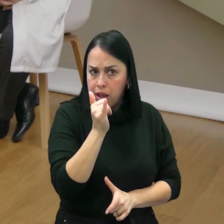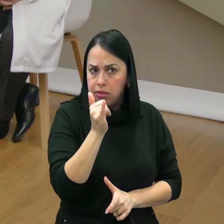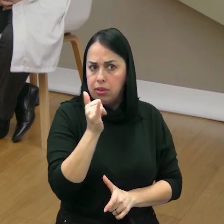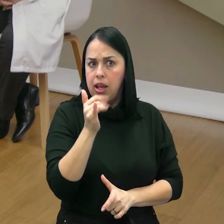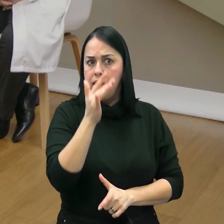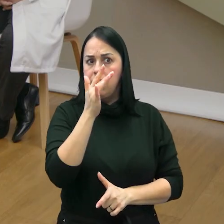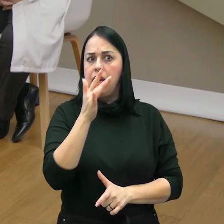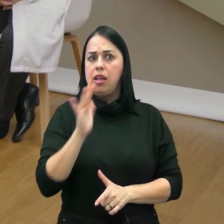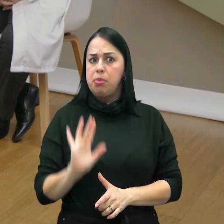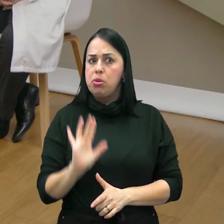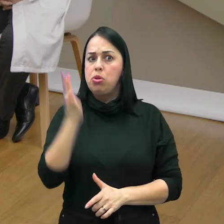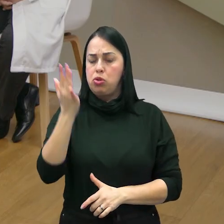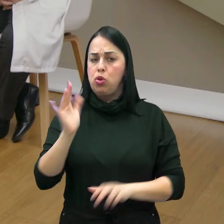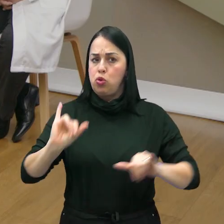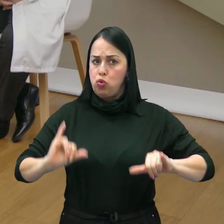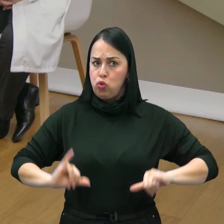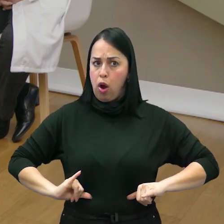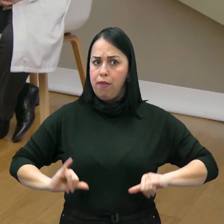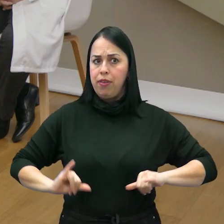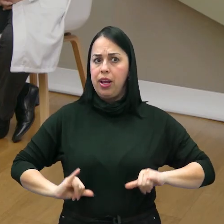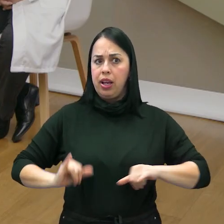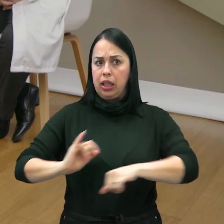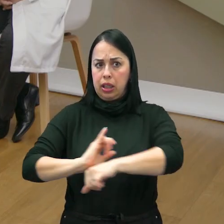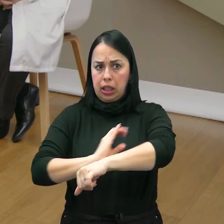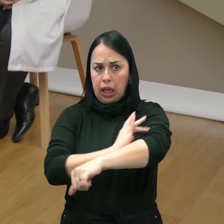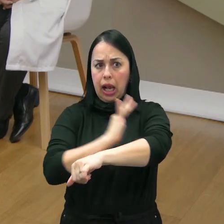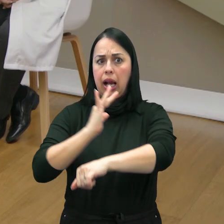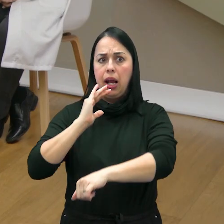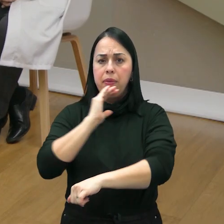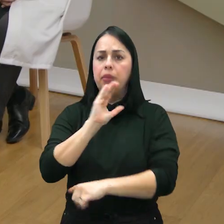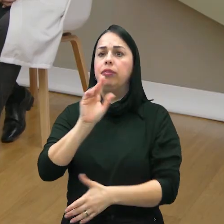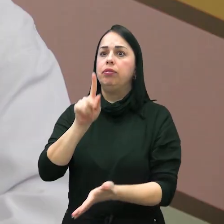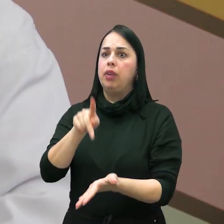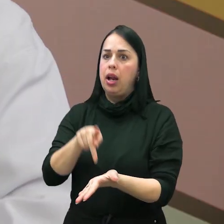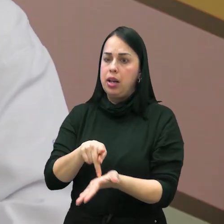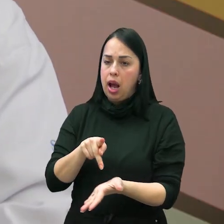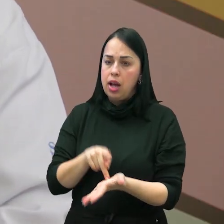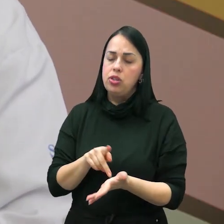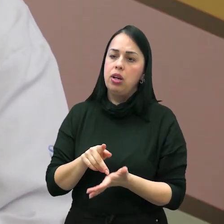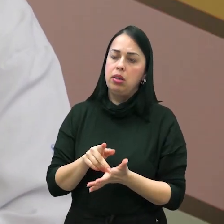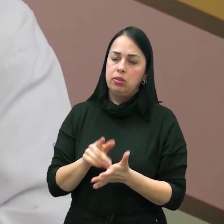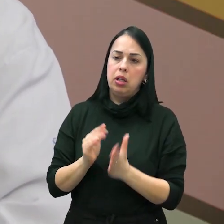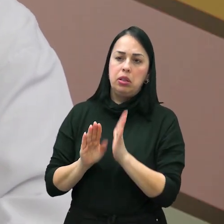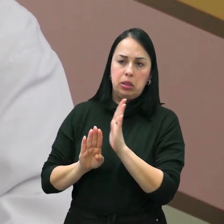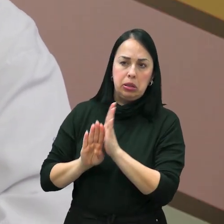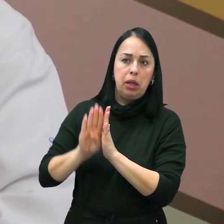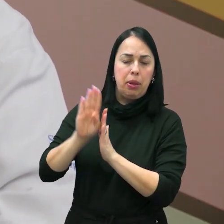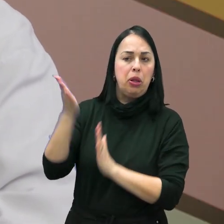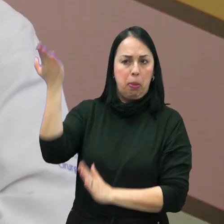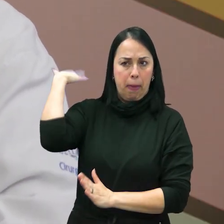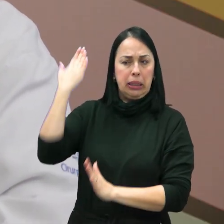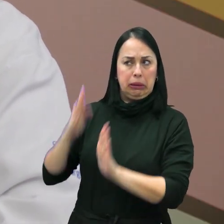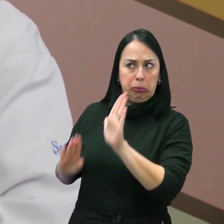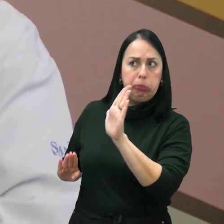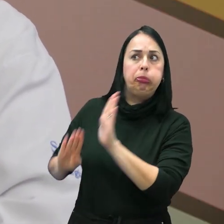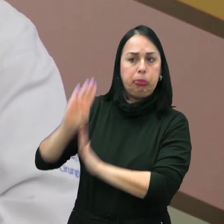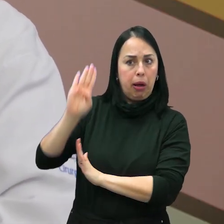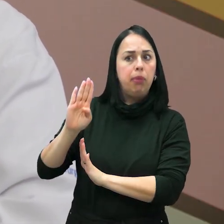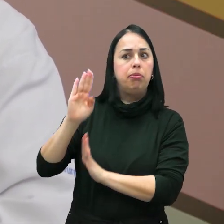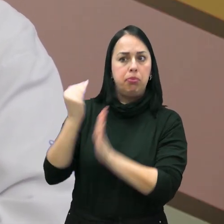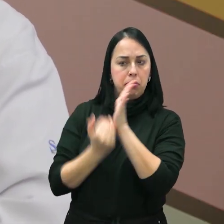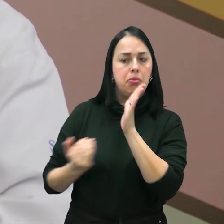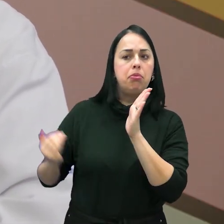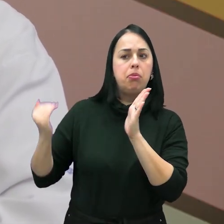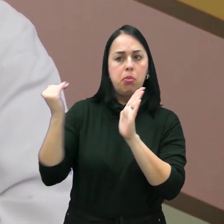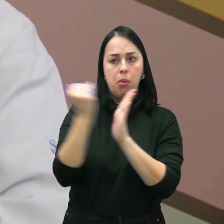incidentes? Chegam mais pessoas para vocês no hospital? Sim, aumenta um pouco. Já foi mais expressivo no